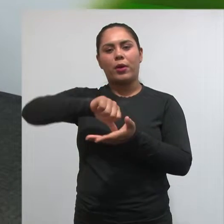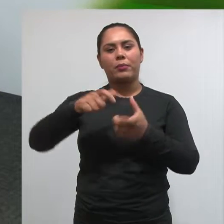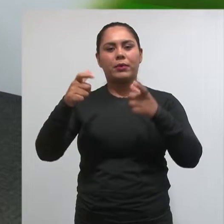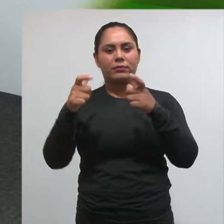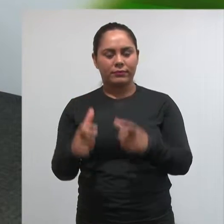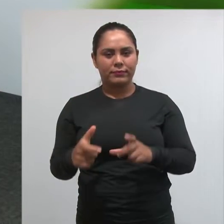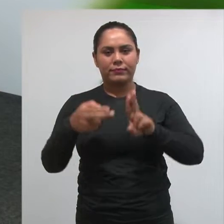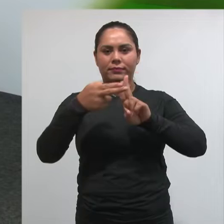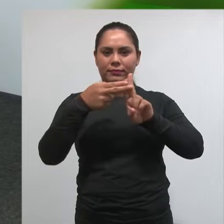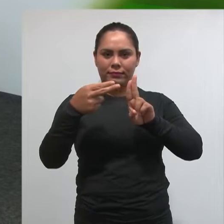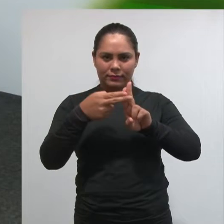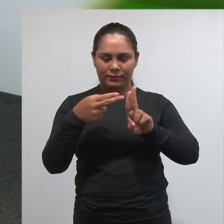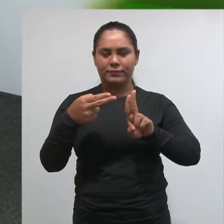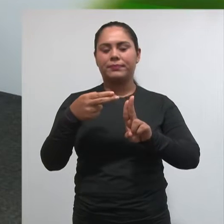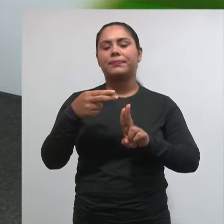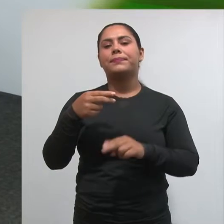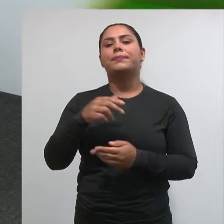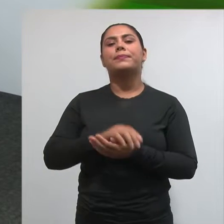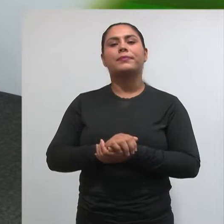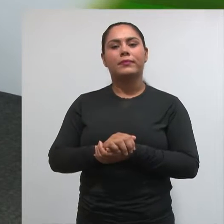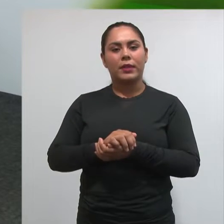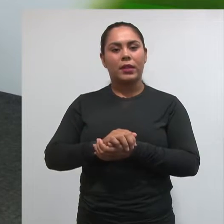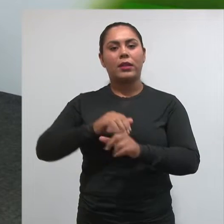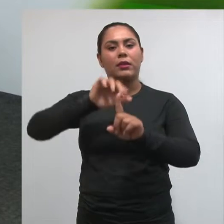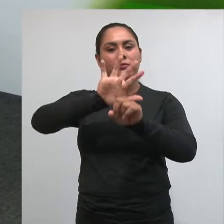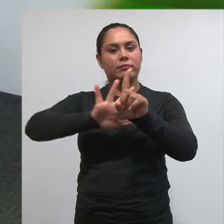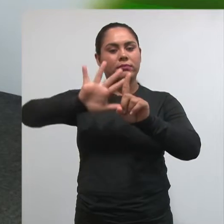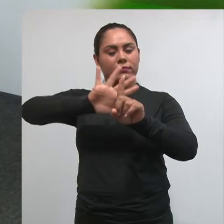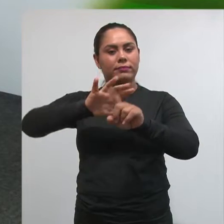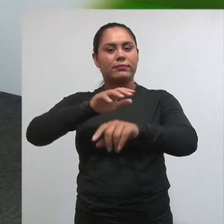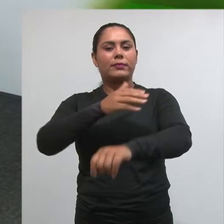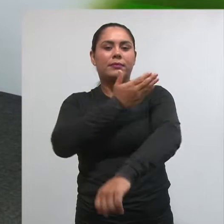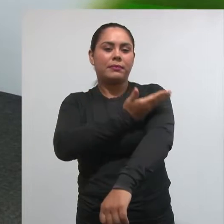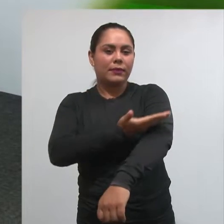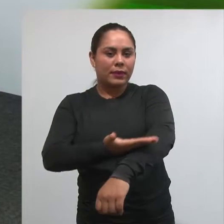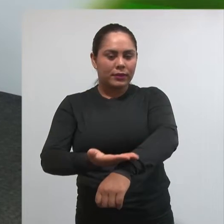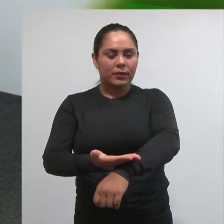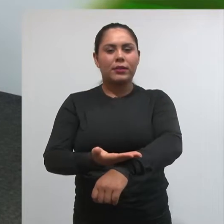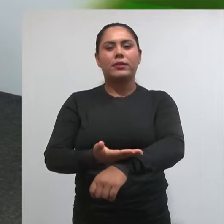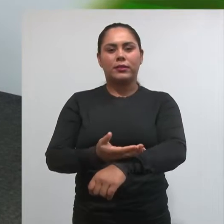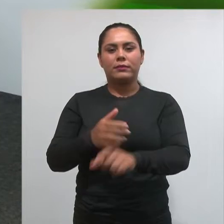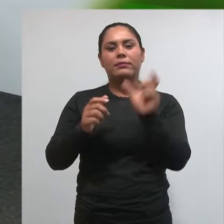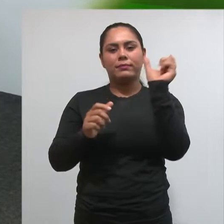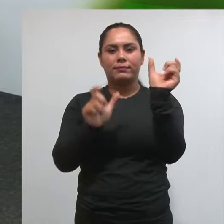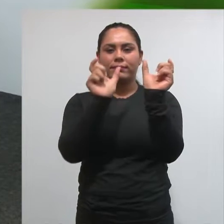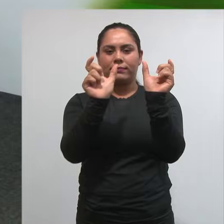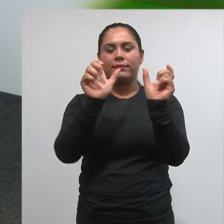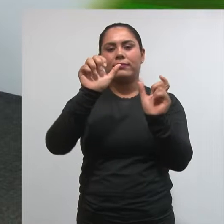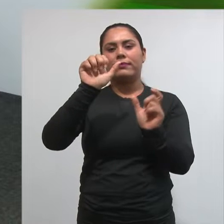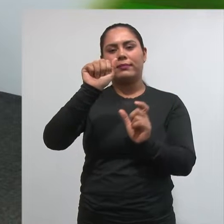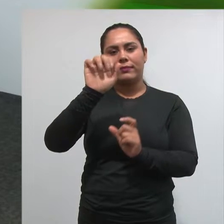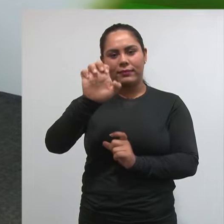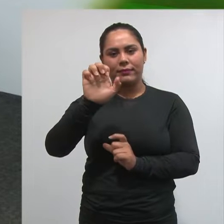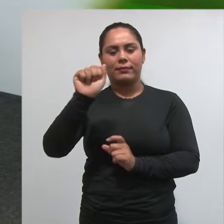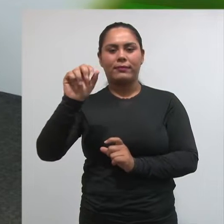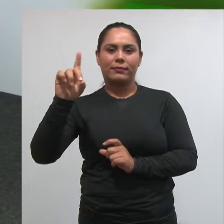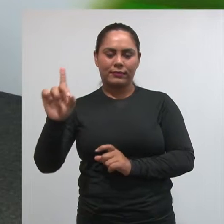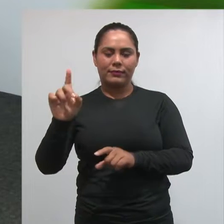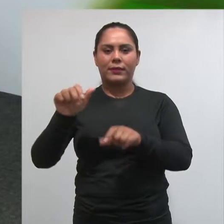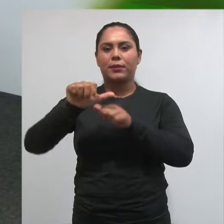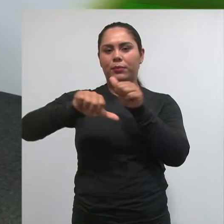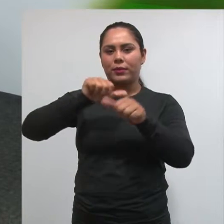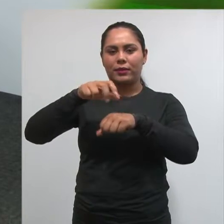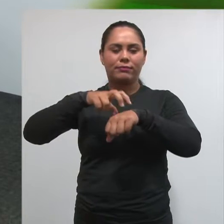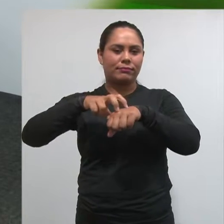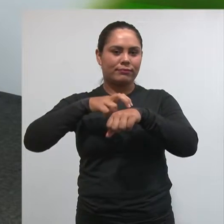do IFRO Campus Porto Velho Zona Norte, onde ao fundo nós temos uma parede branca com as iniciais EAD, Mudando Realidades, na tonalidade